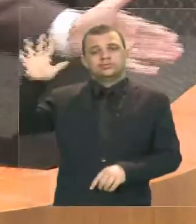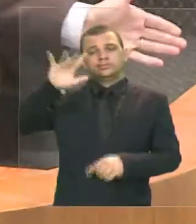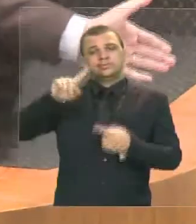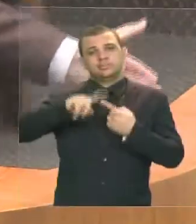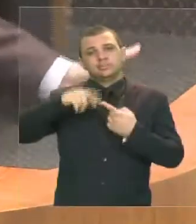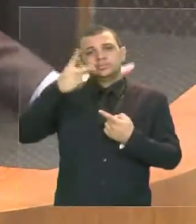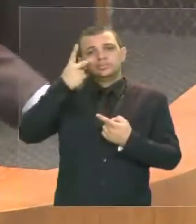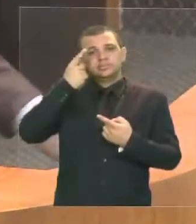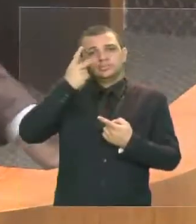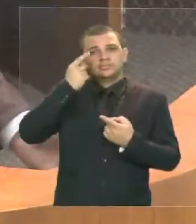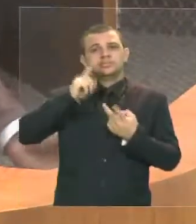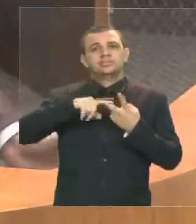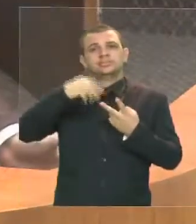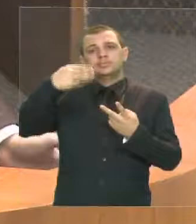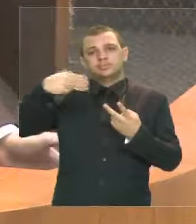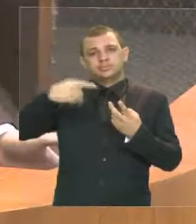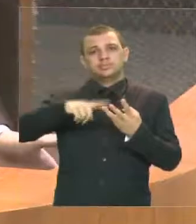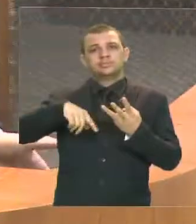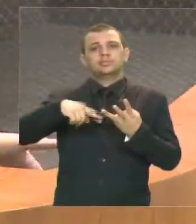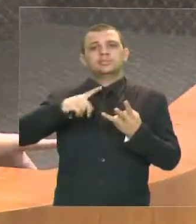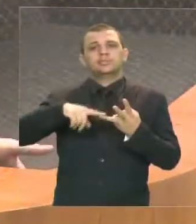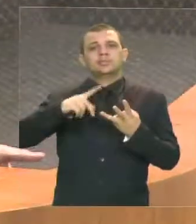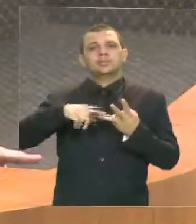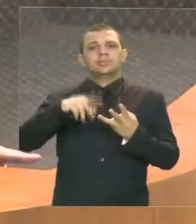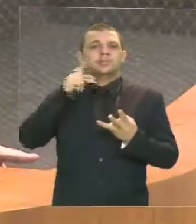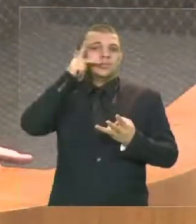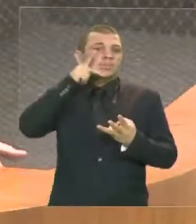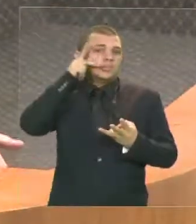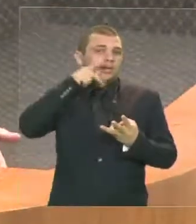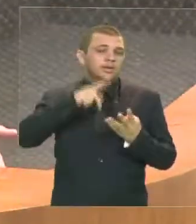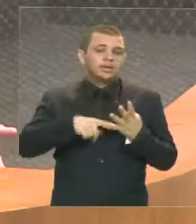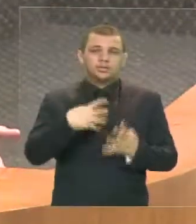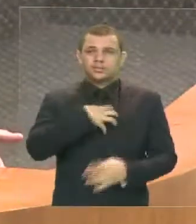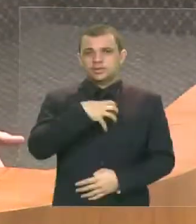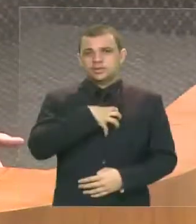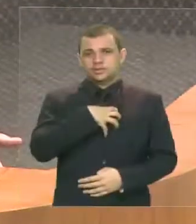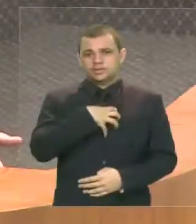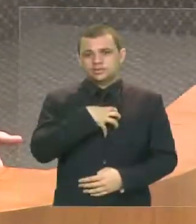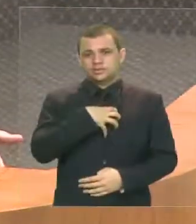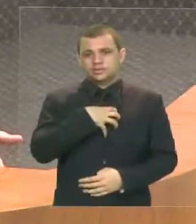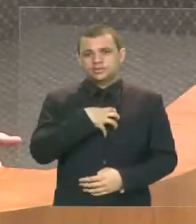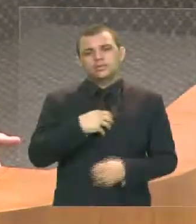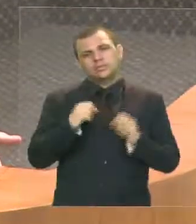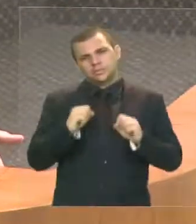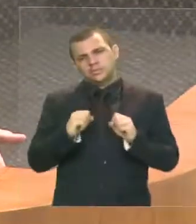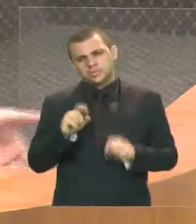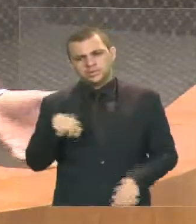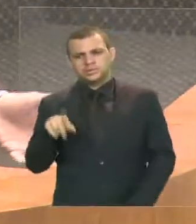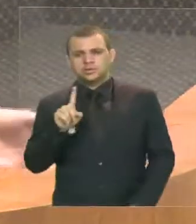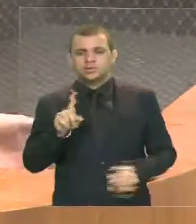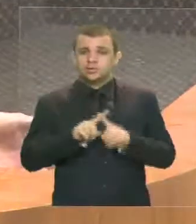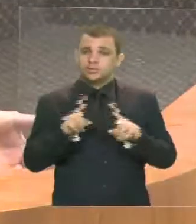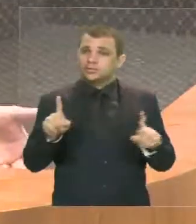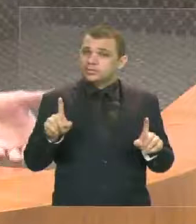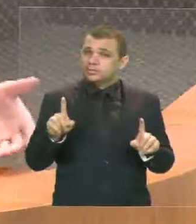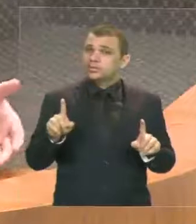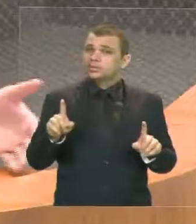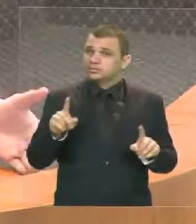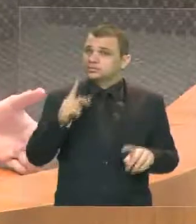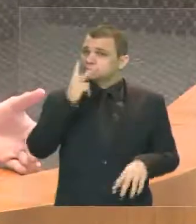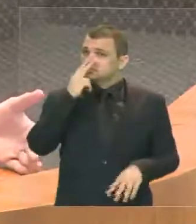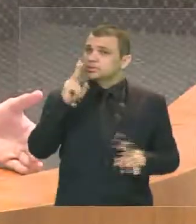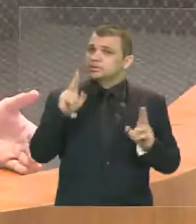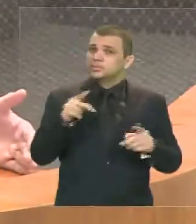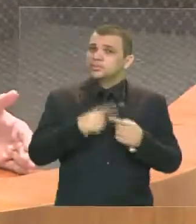Até o deputado Bira fez um comentário, que pode até não ser, mas é coincidência, que esses estados, os